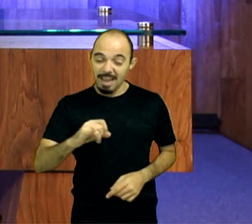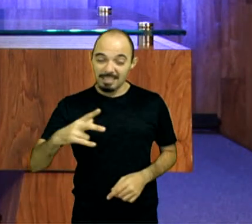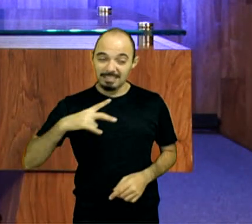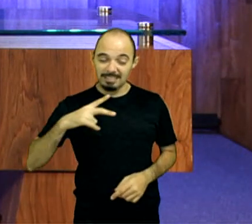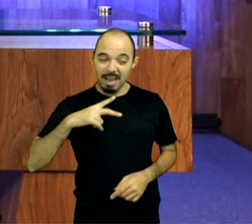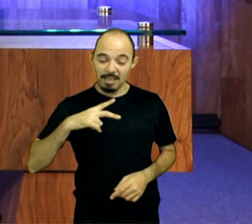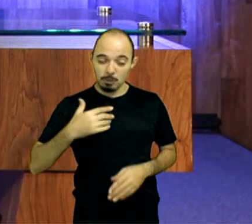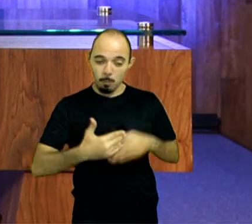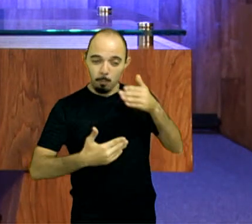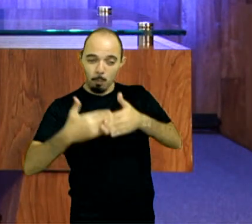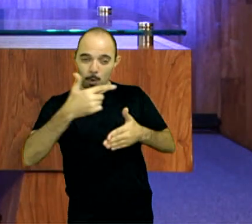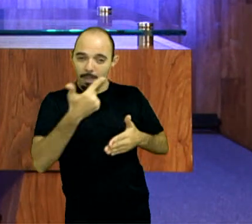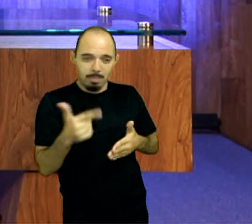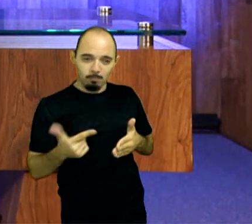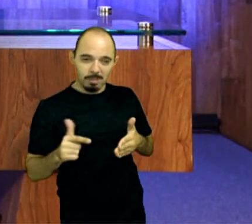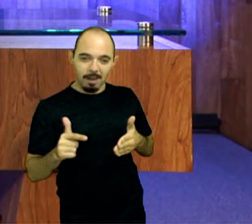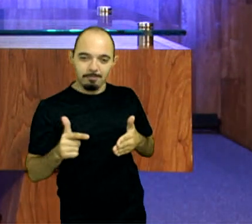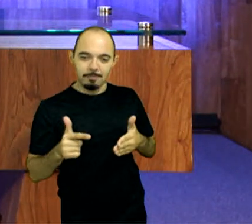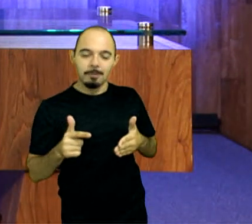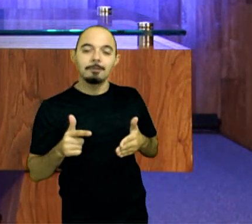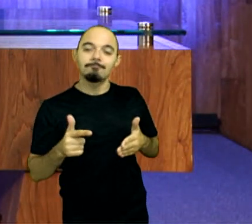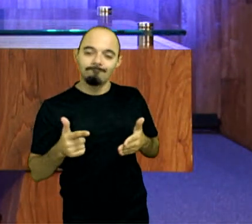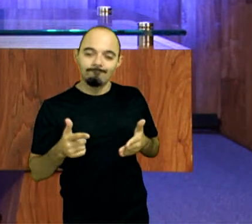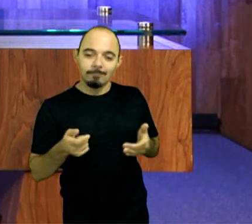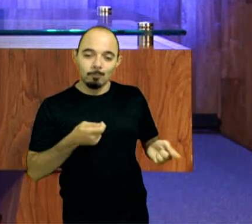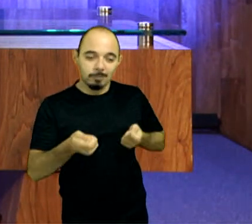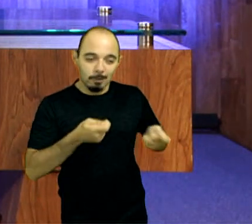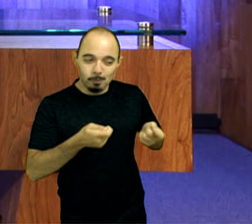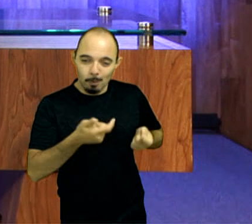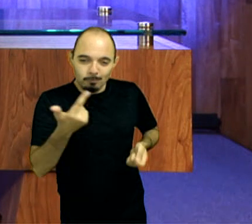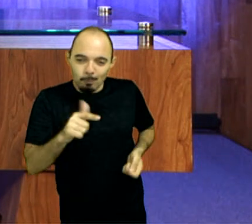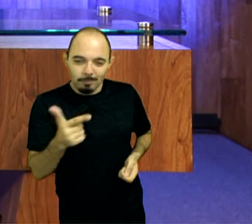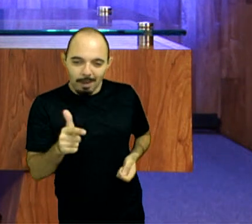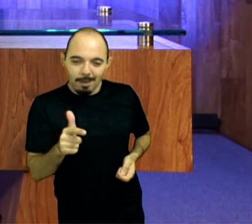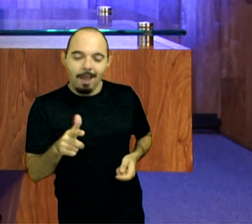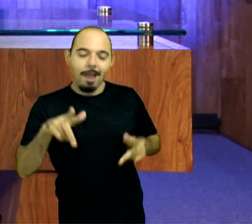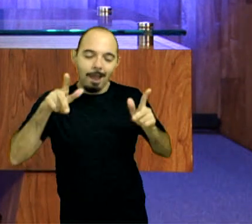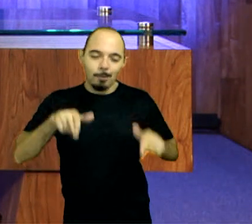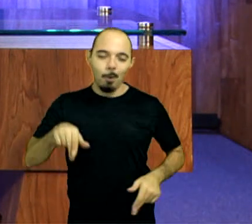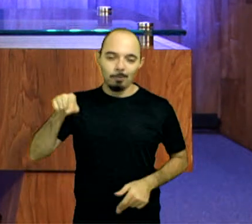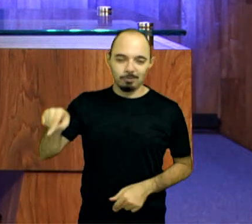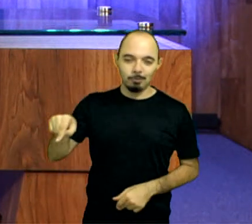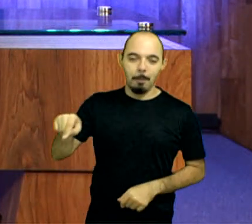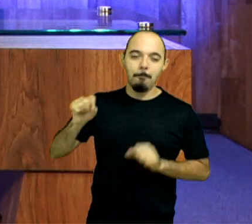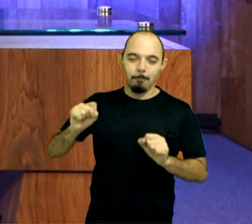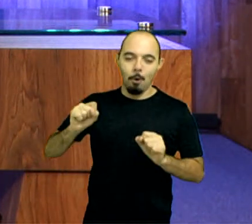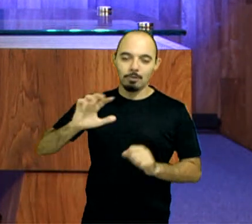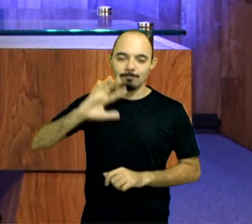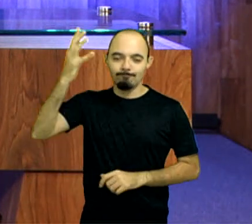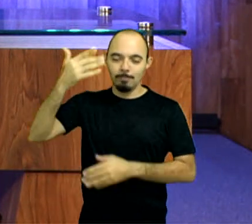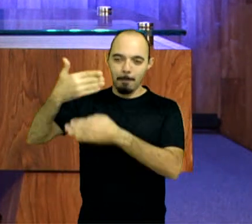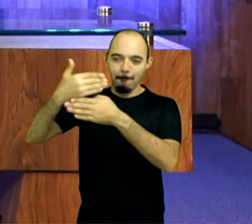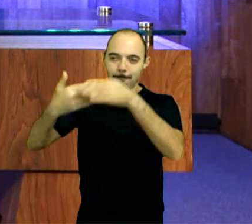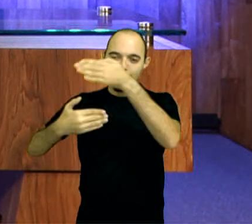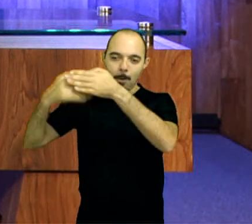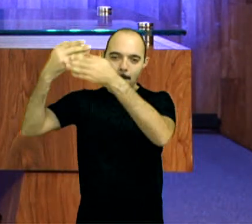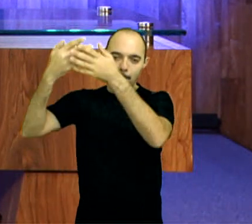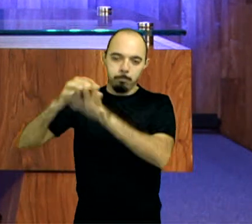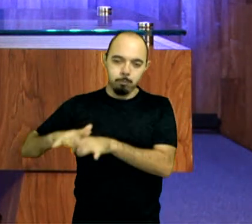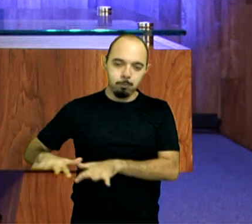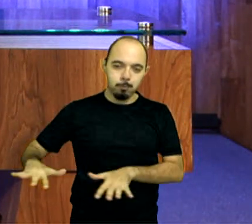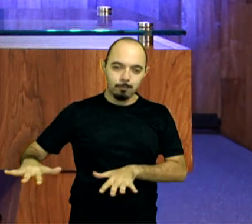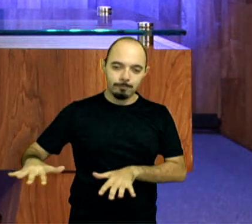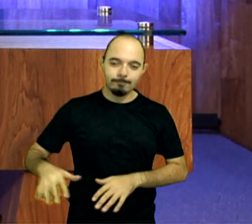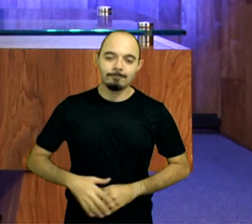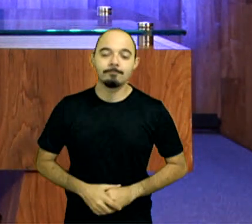Amém? E um outro texto que nós conhecemos, né? Se vós estiverdes em mim e